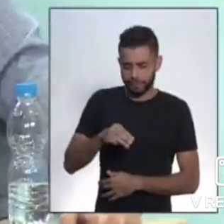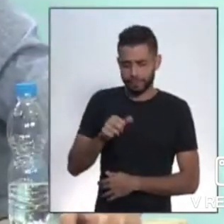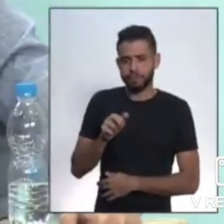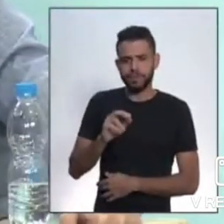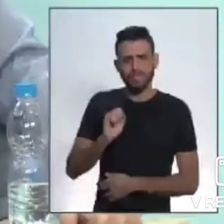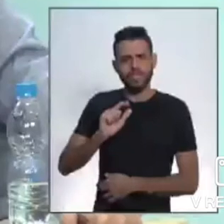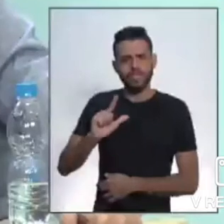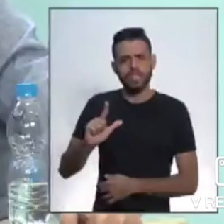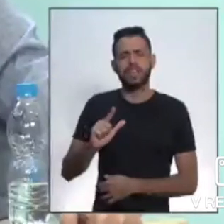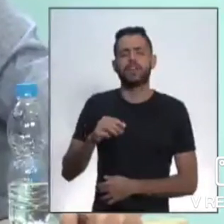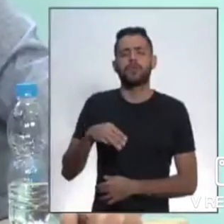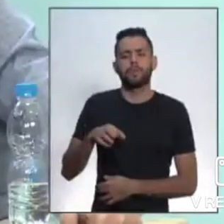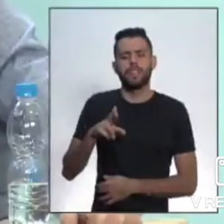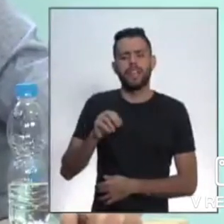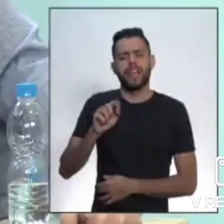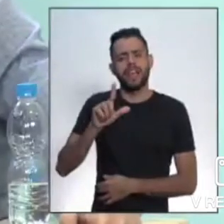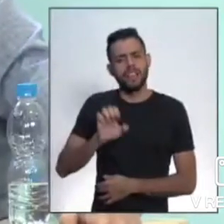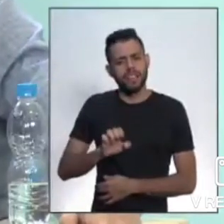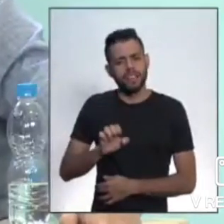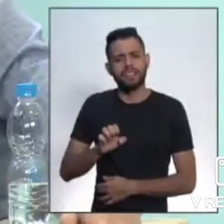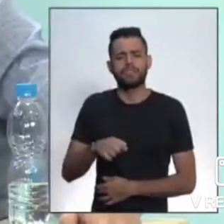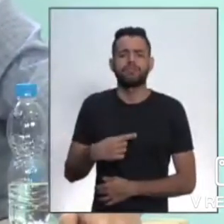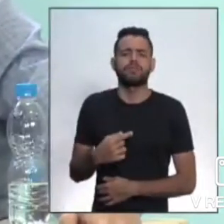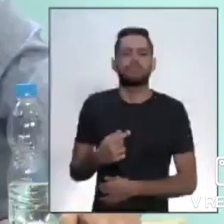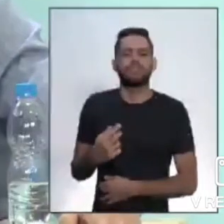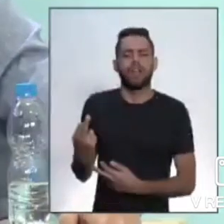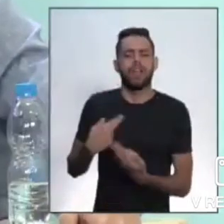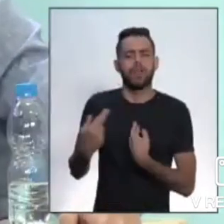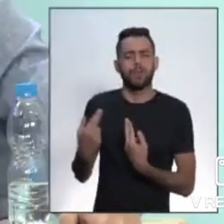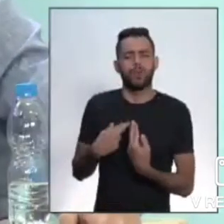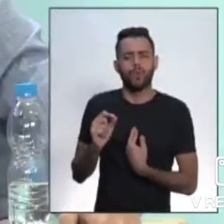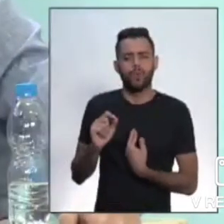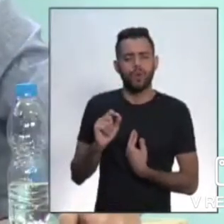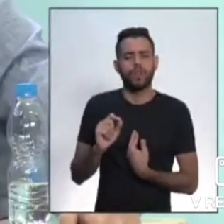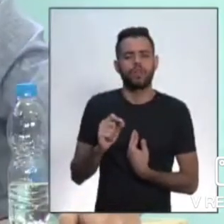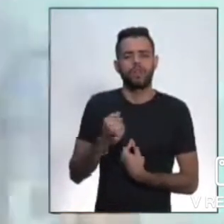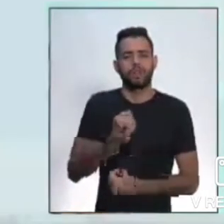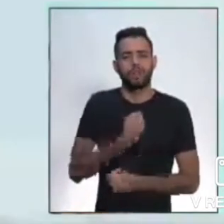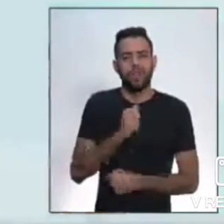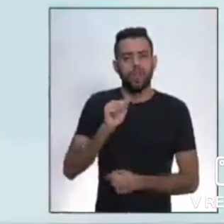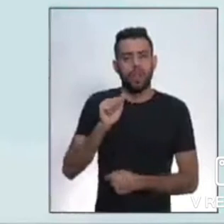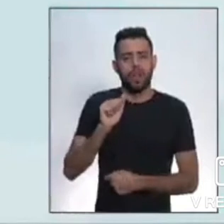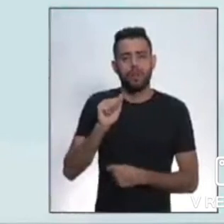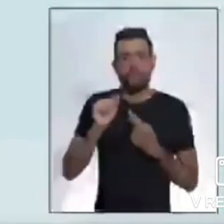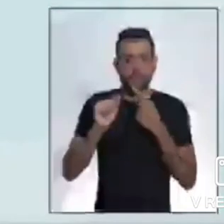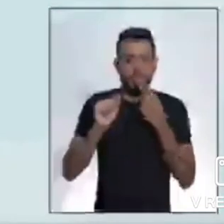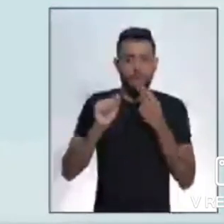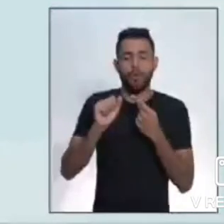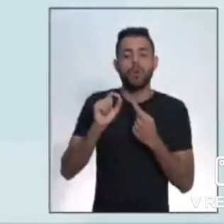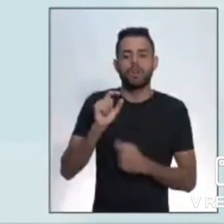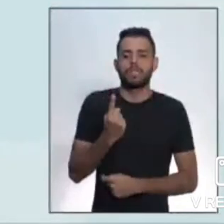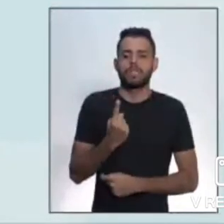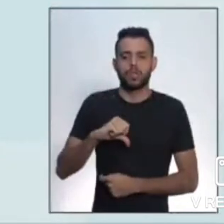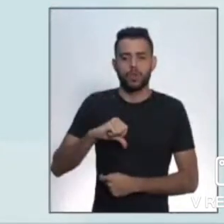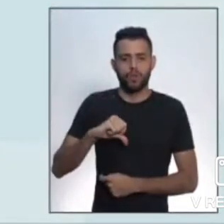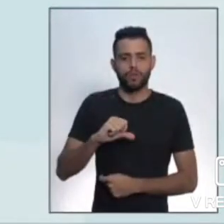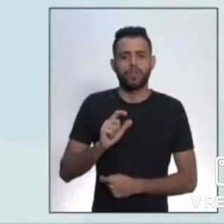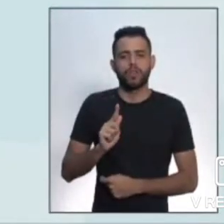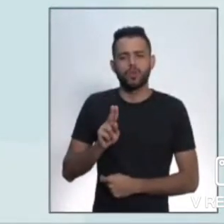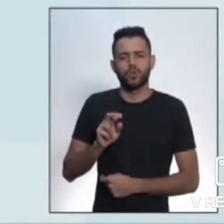Mirelle, Guilherme, colocaram, por exemplo, na item A, né? Falaram que é 19. O